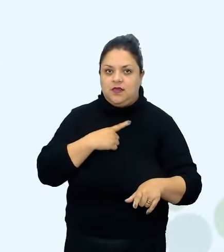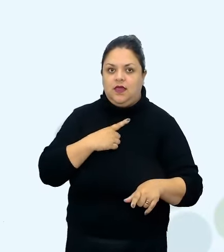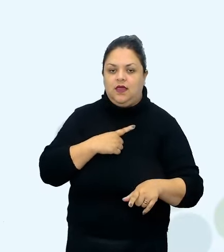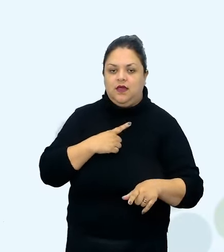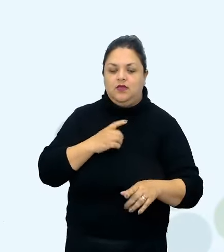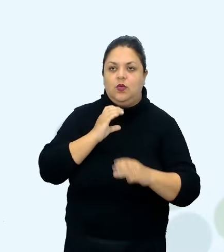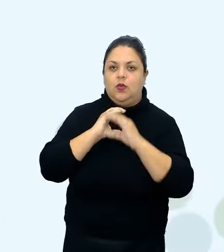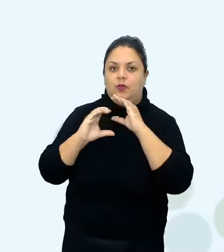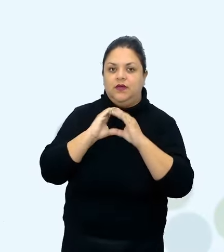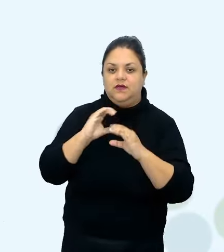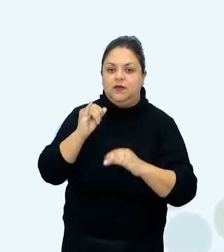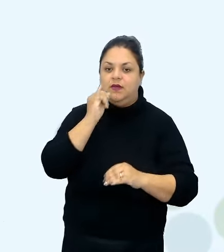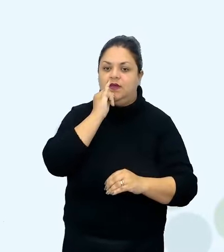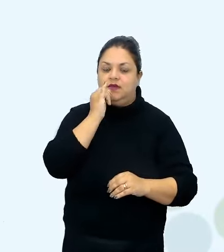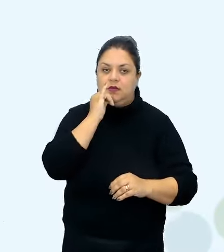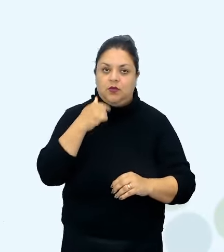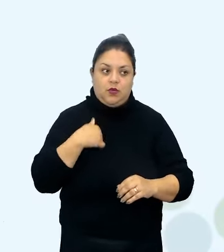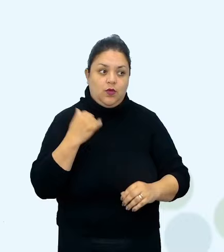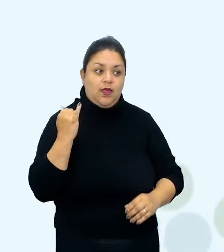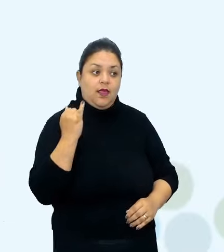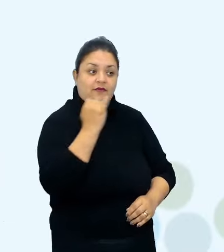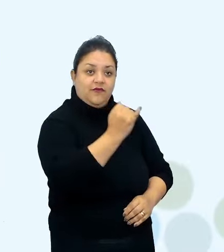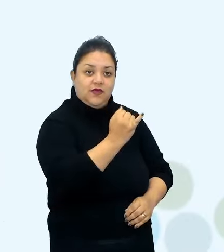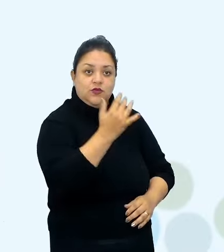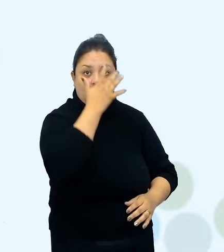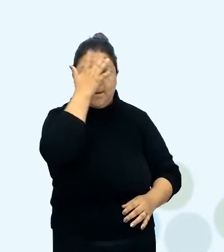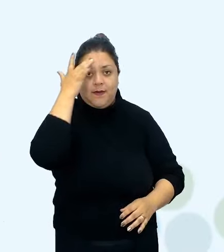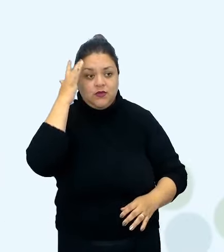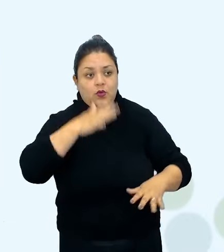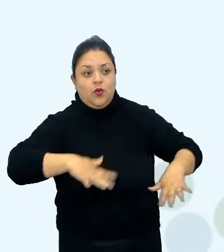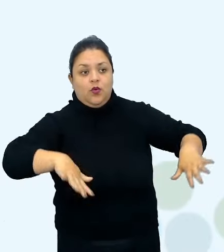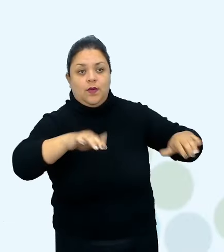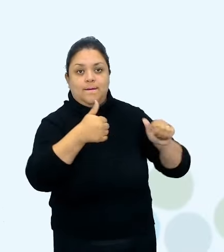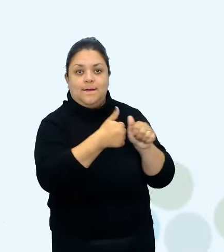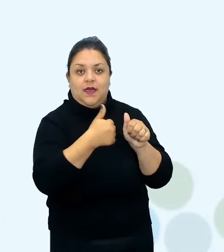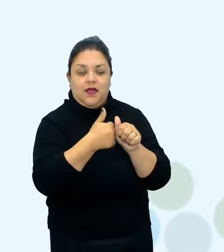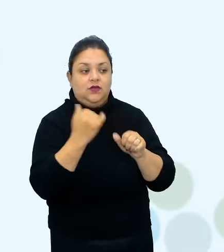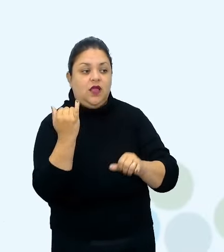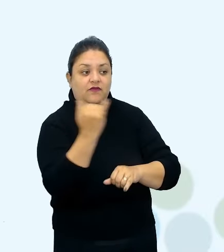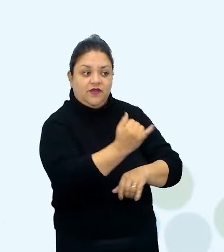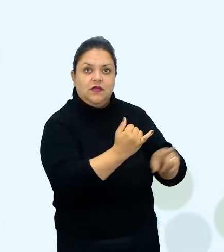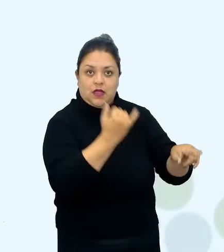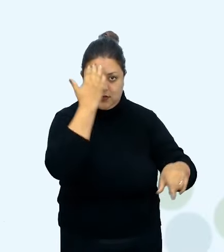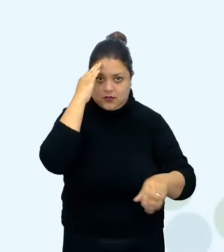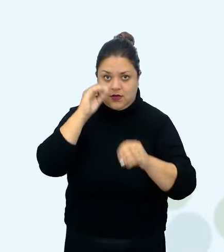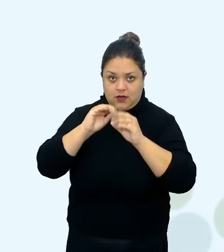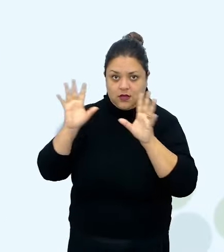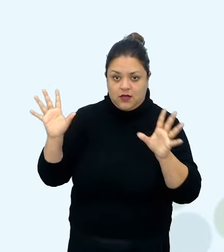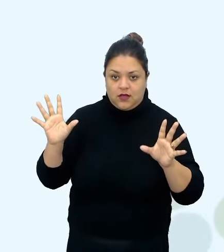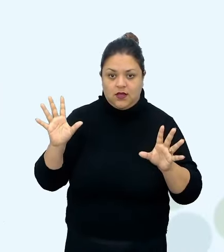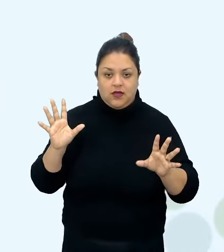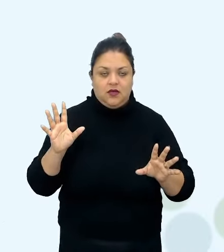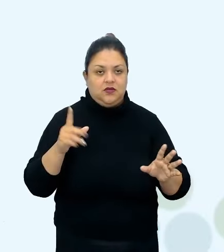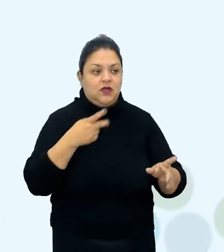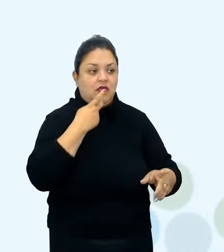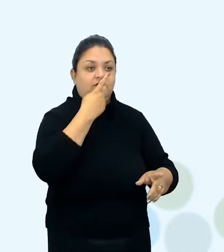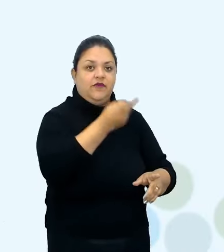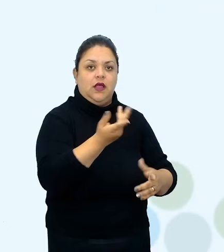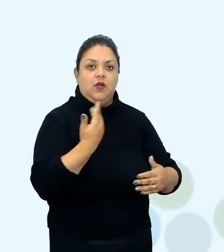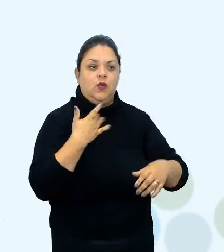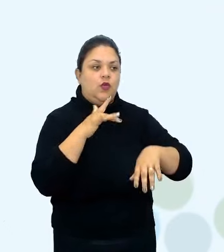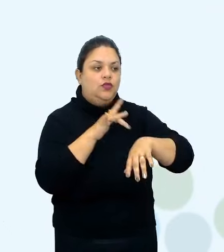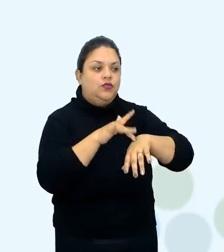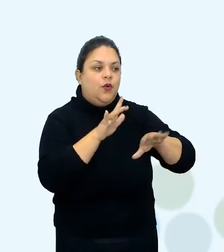ela recebe a comunicação das pessoas que estão próximas a ela, seja pela fala, seja pelo